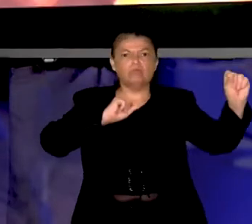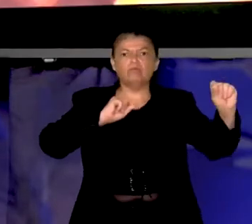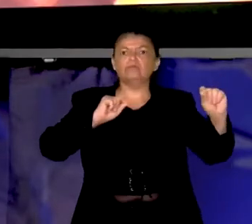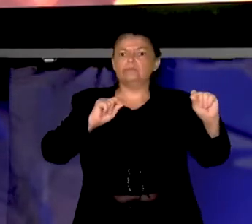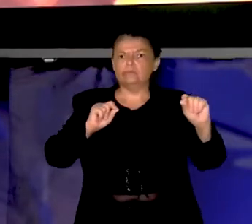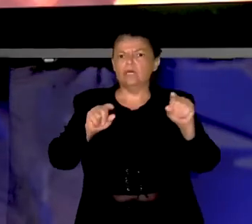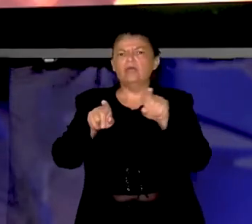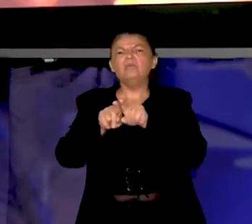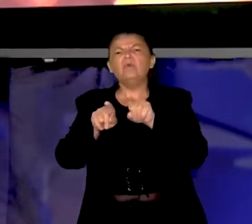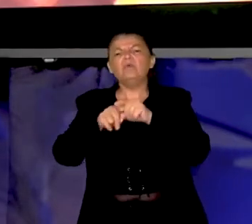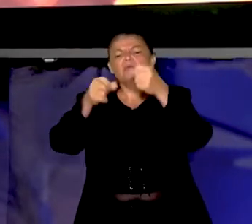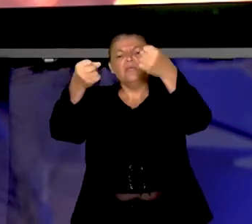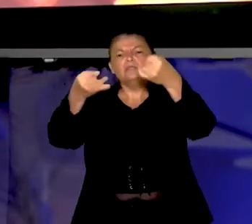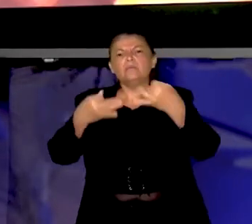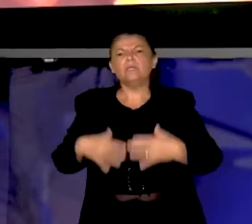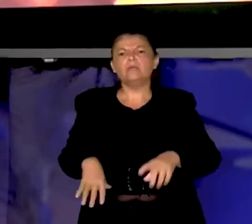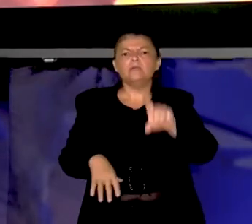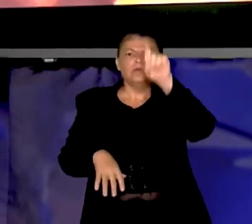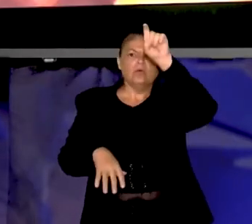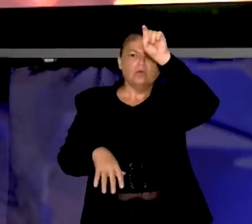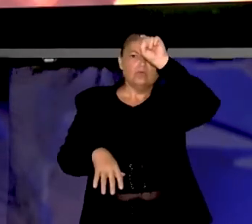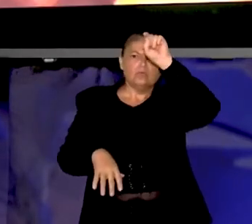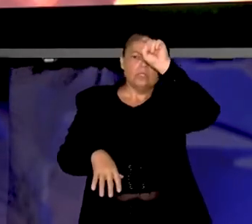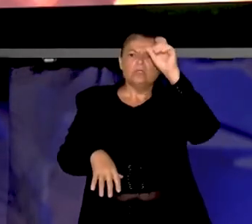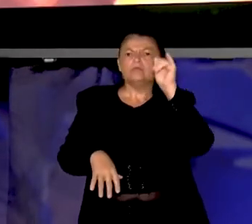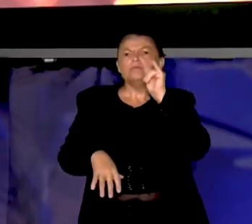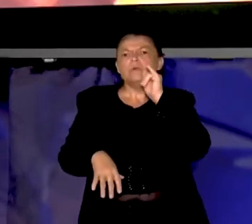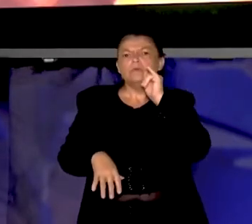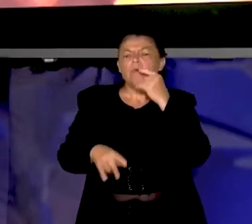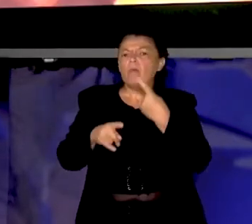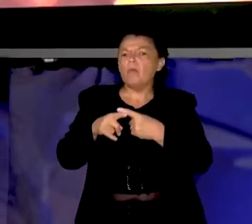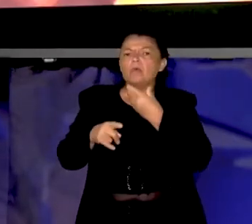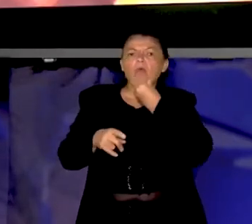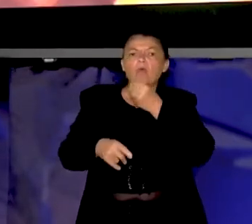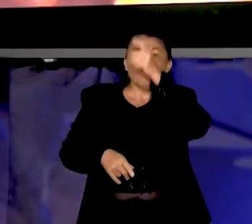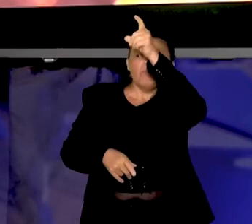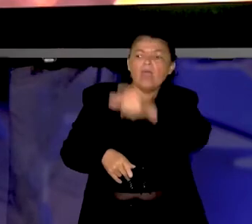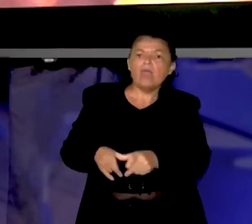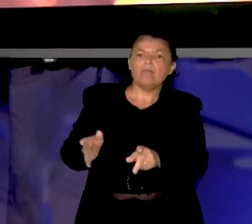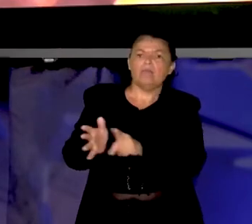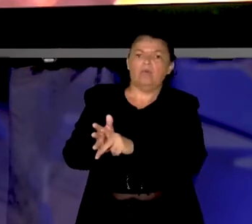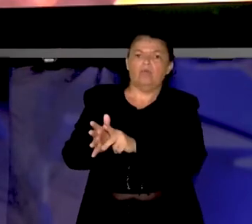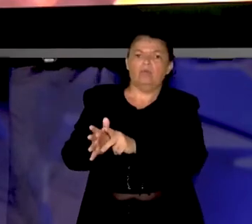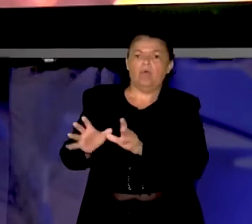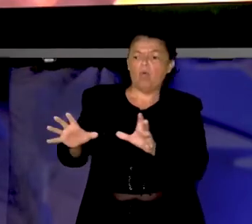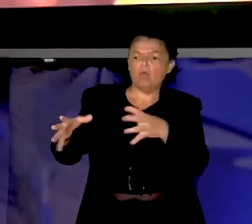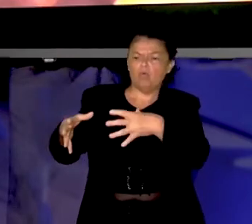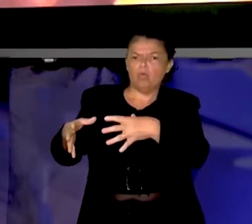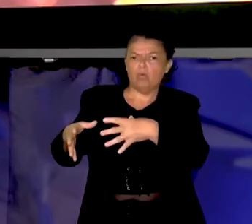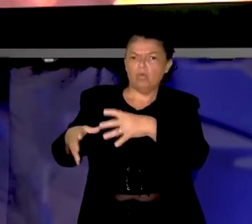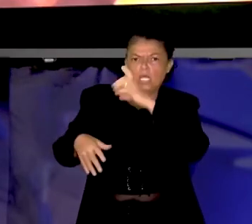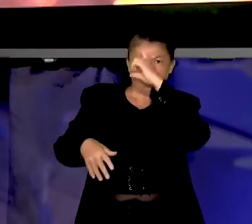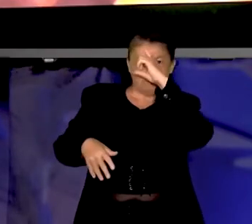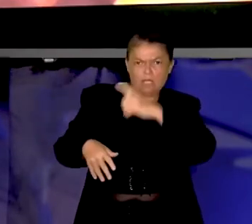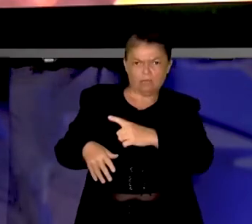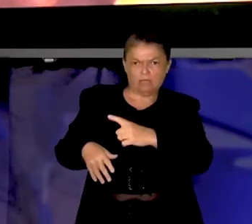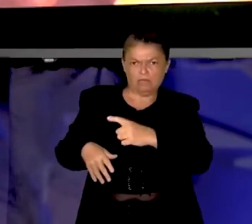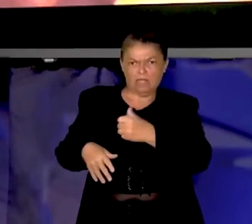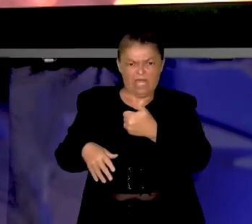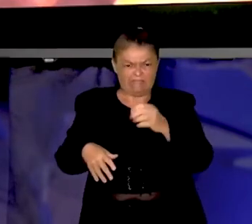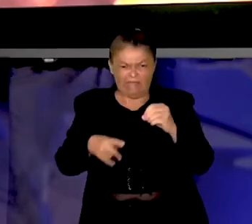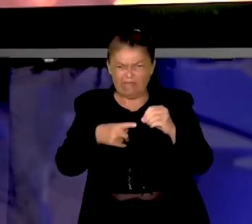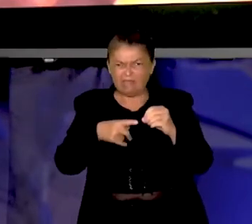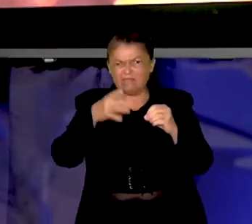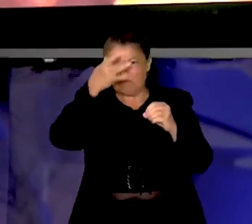dos Palmares? Porque ele foi um líder que coordenava não 10, 20, 100 pessoas,